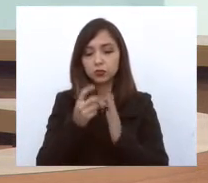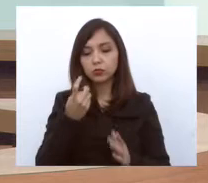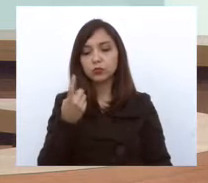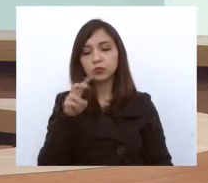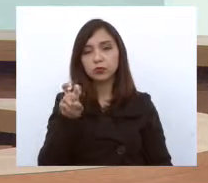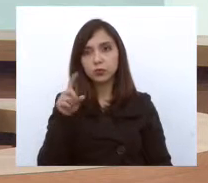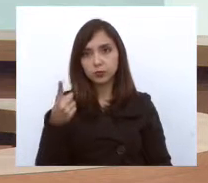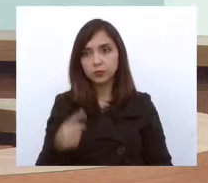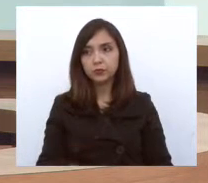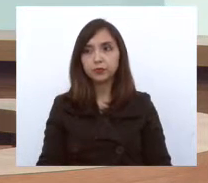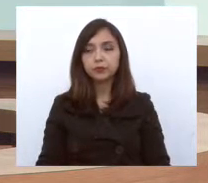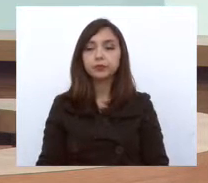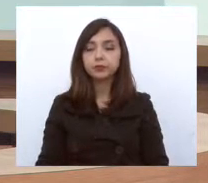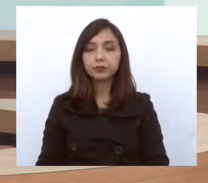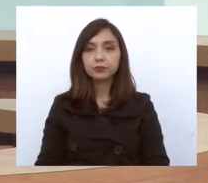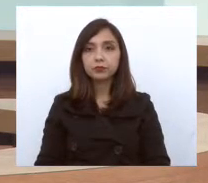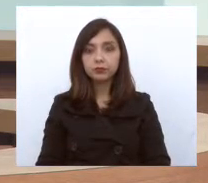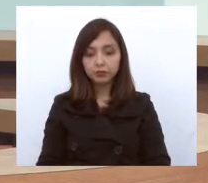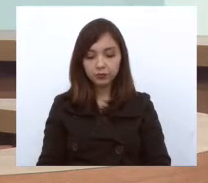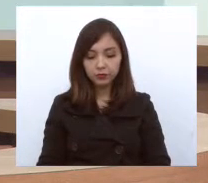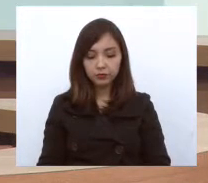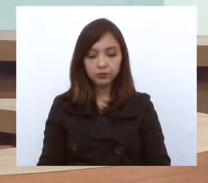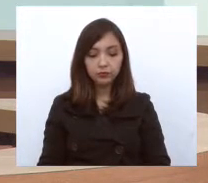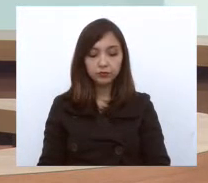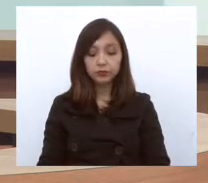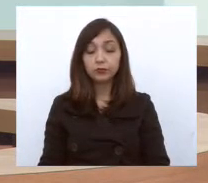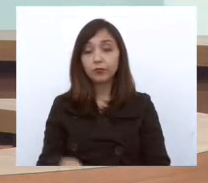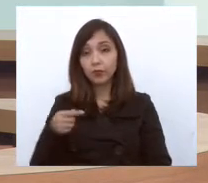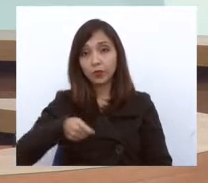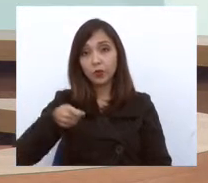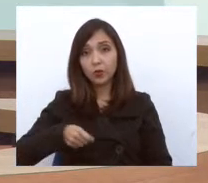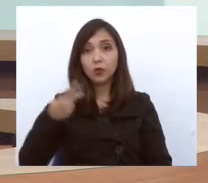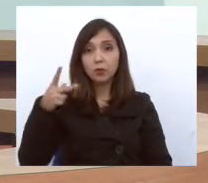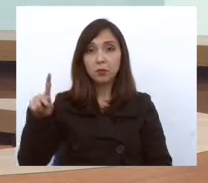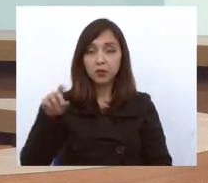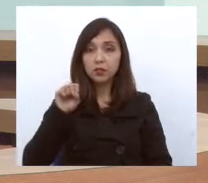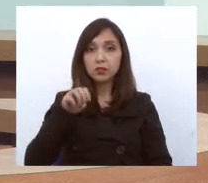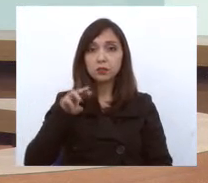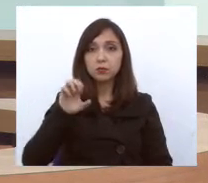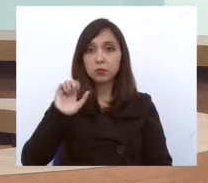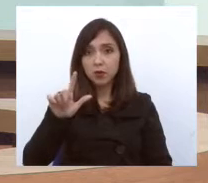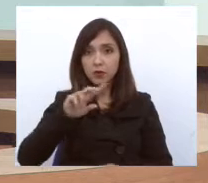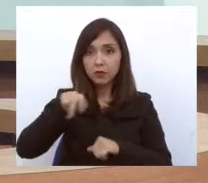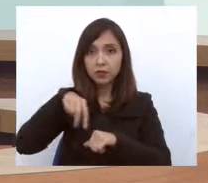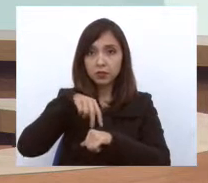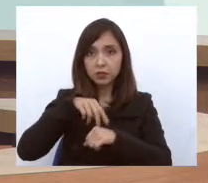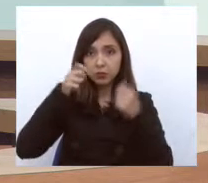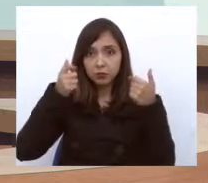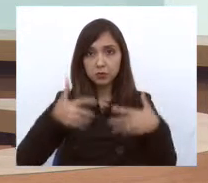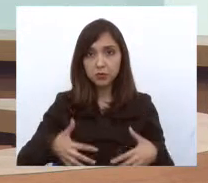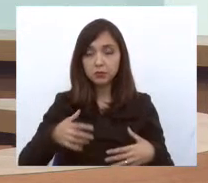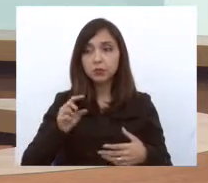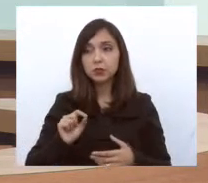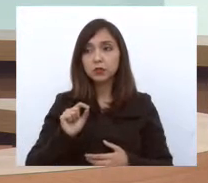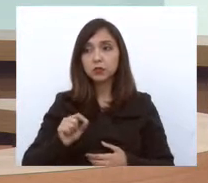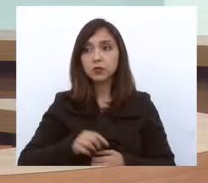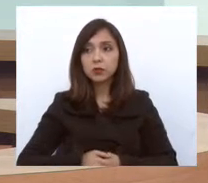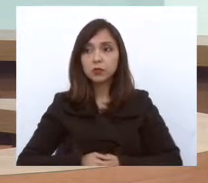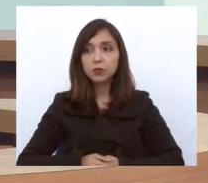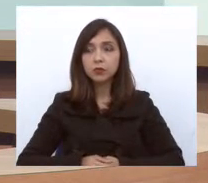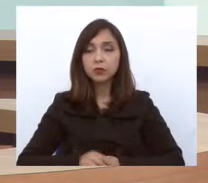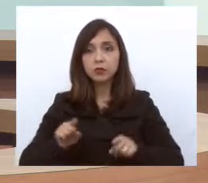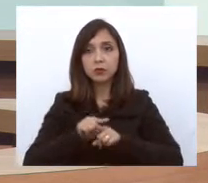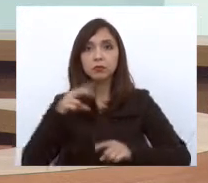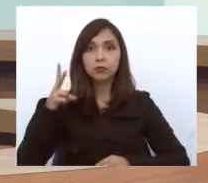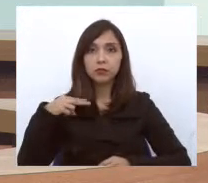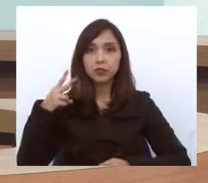Artigo Sicom, vereador. Obrigado, senhor presidente. Cobrar o Samuel Vasconcelos, que ele disse na tribuna dessa Câmara, e para os